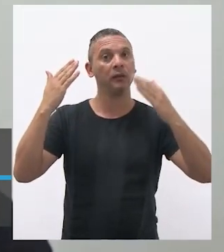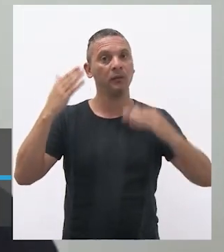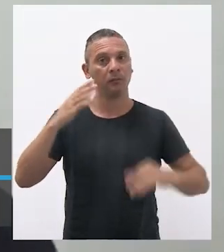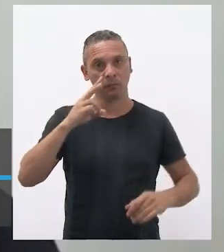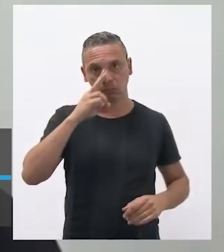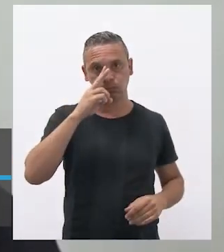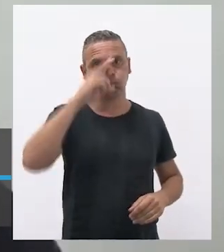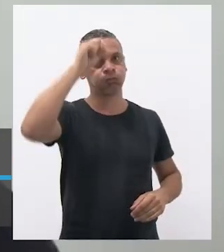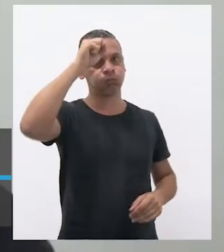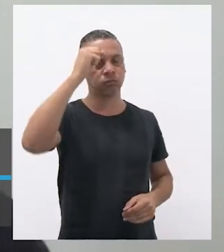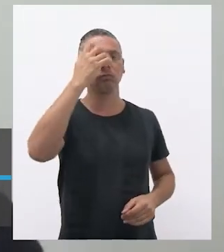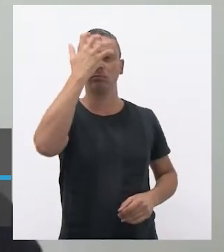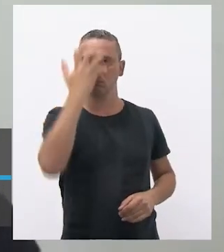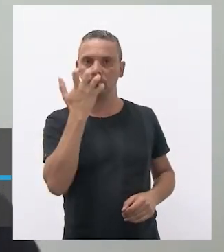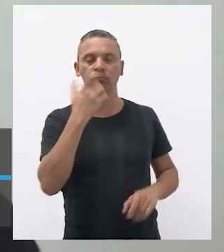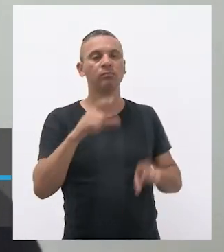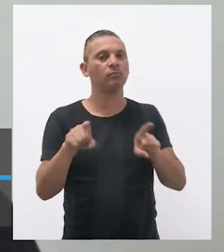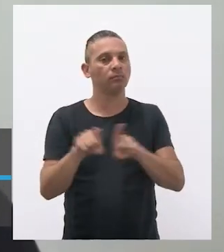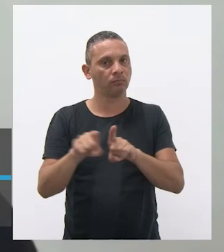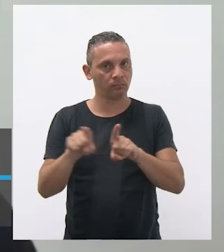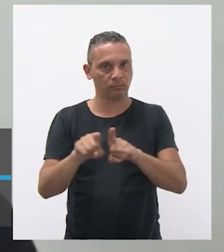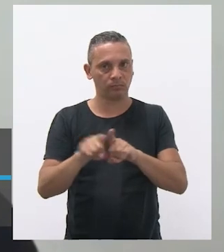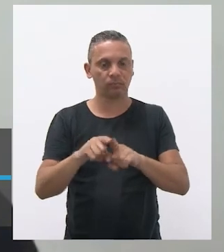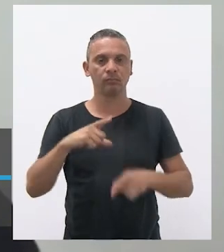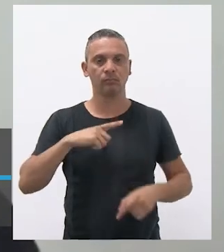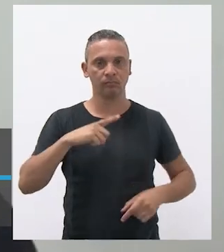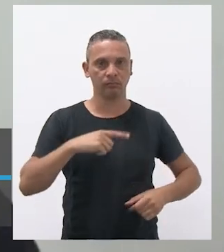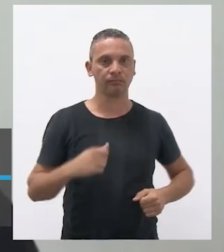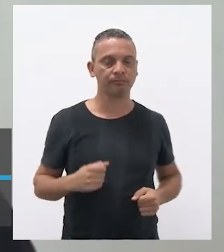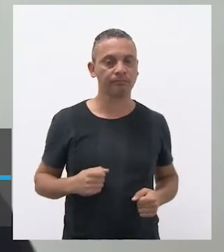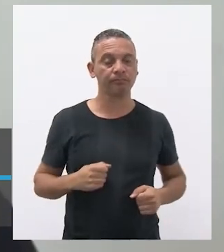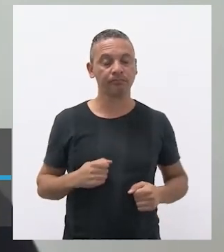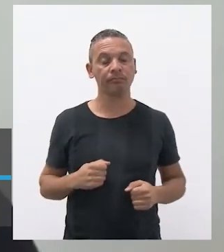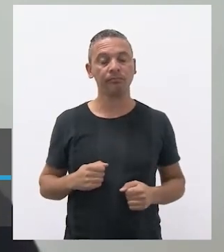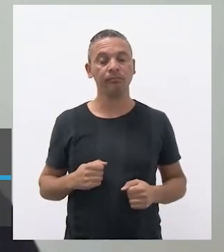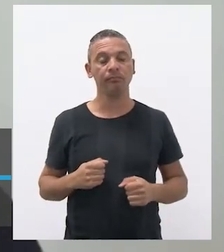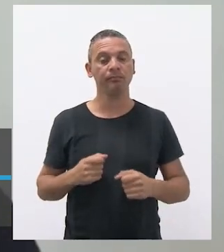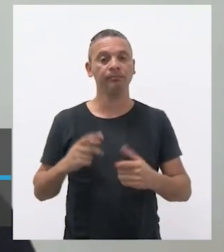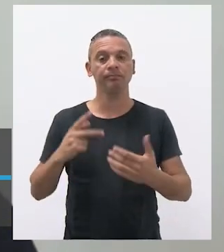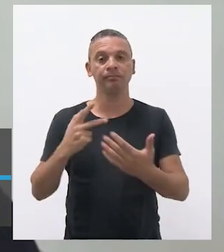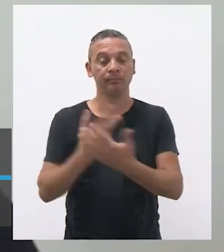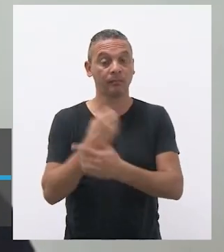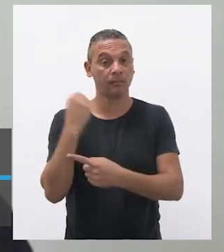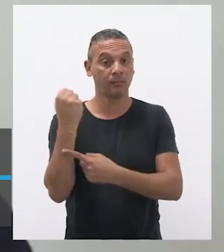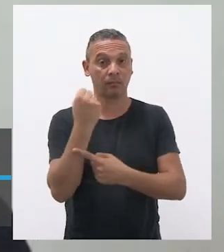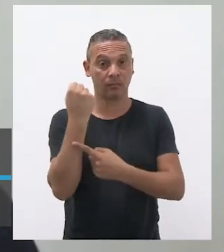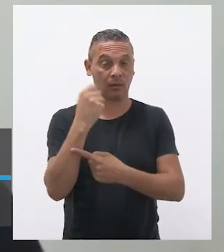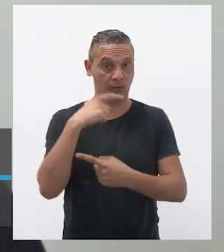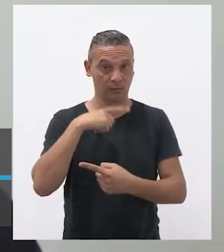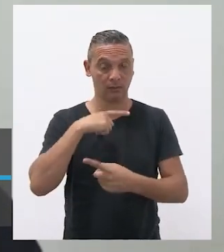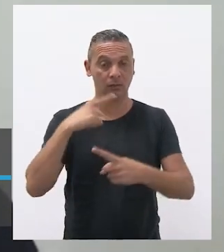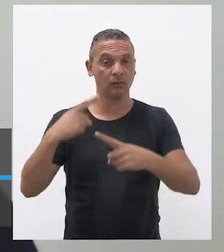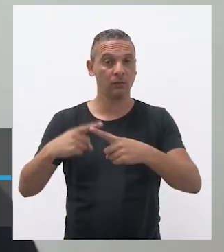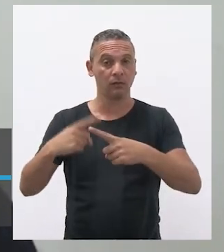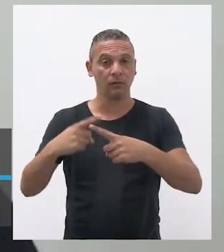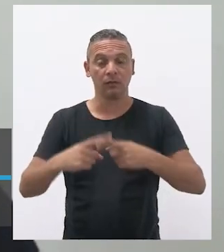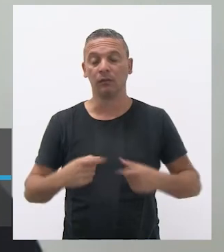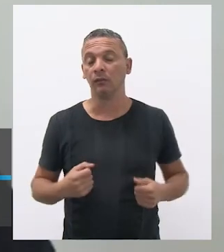conseguir pegar o filho na escola, e deixava ela com comunicação restrita em relação a vizinhos,